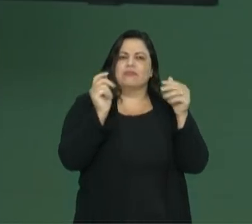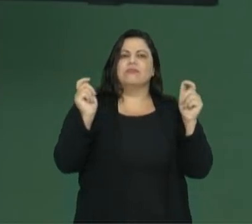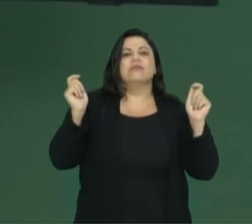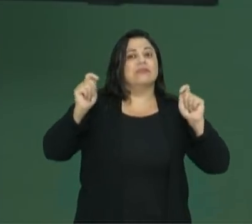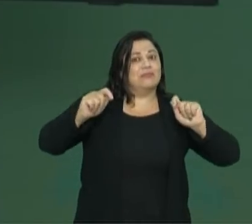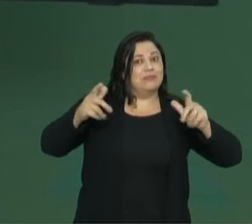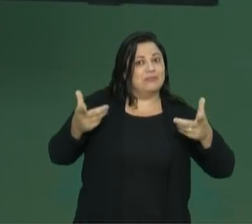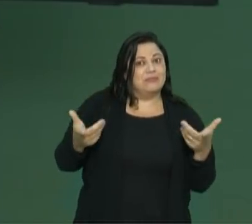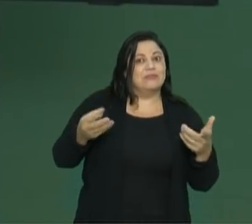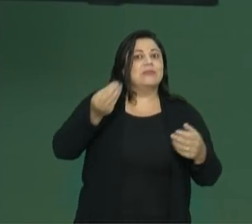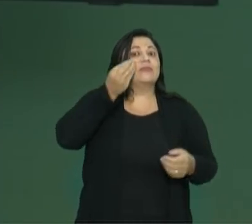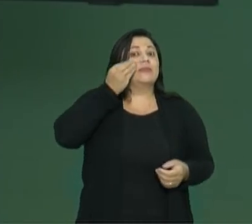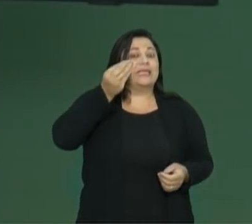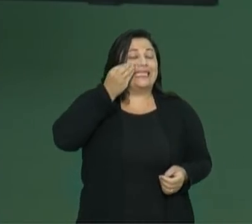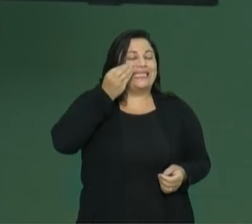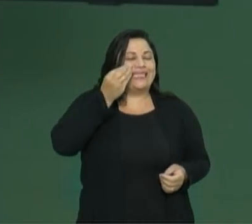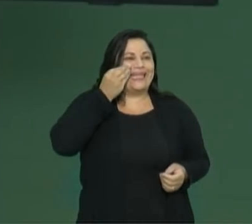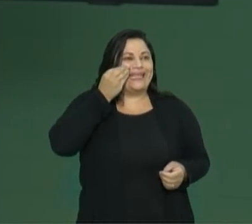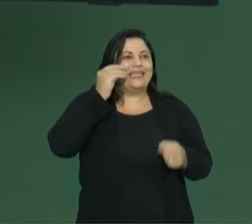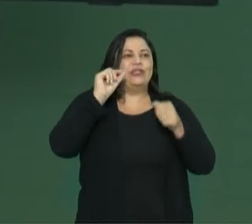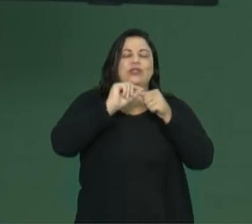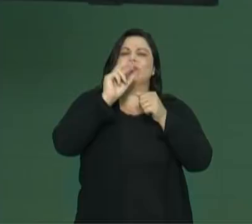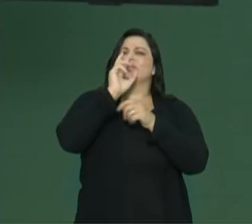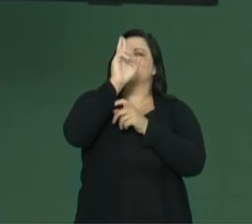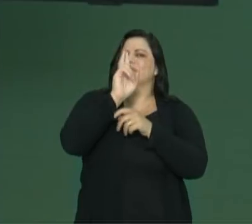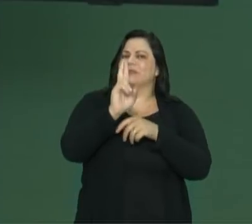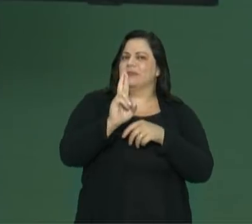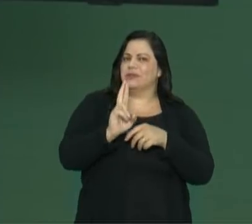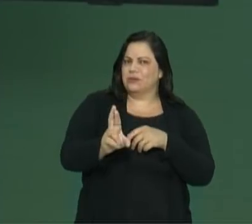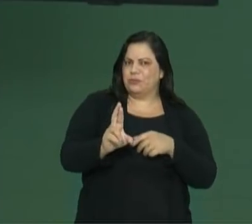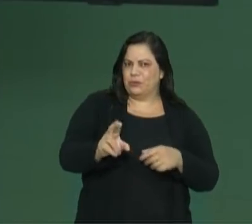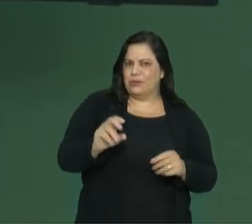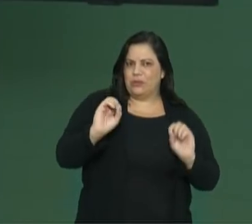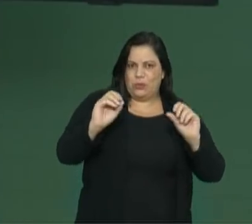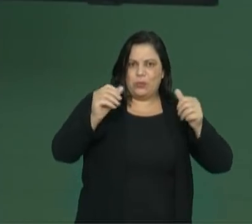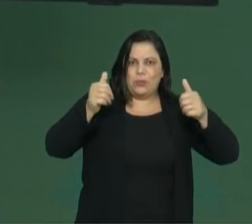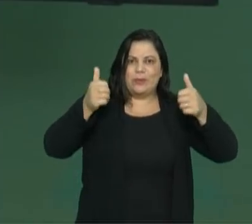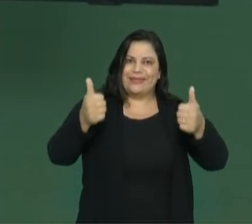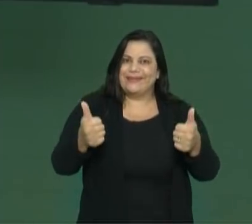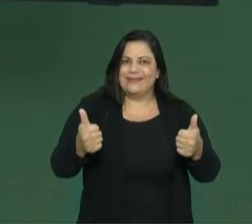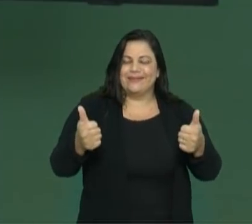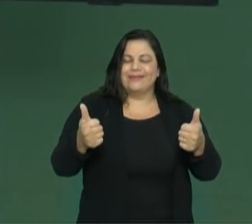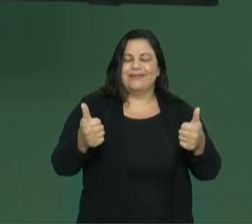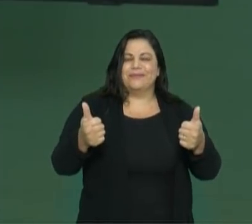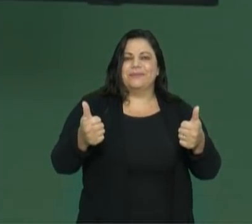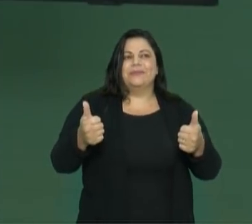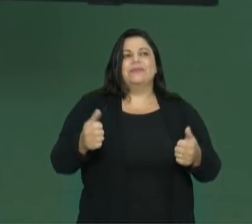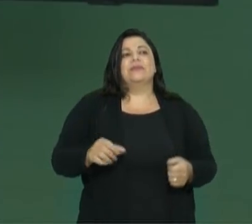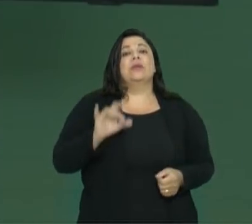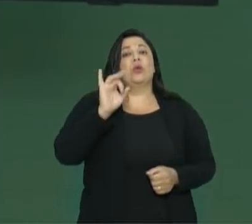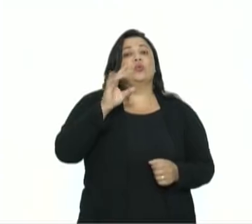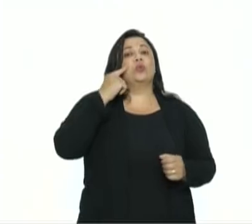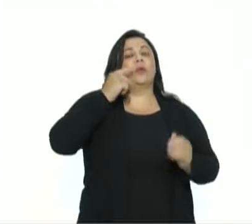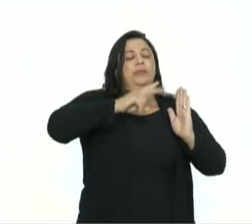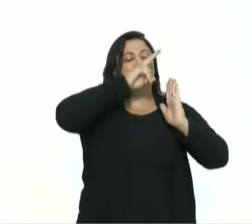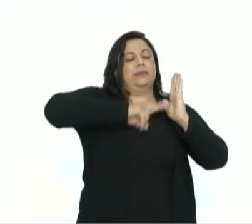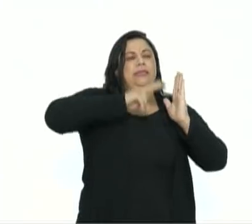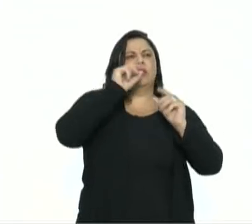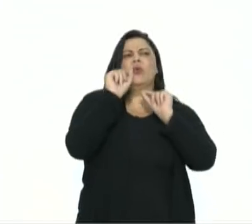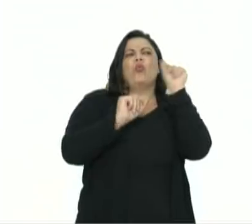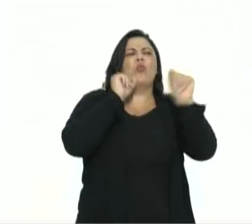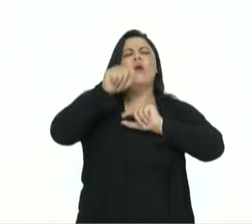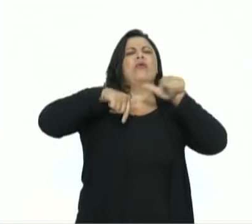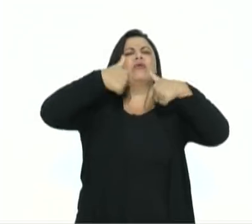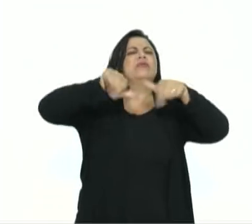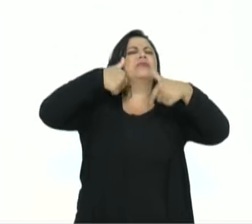e tente aplicar nessa situação aqui, ok? Então, só para a gente ler, né, qual o trabalho realizado